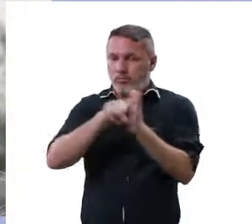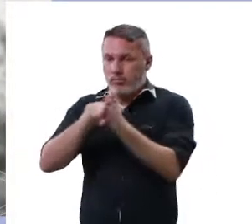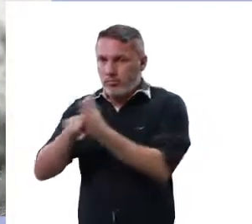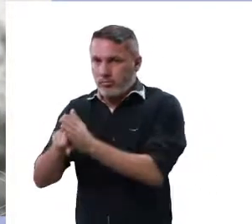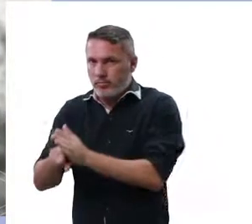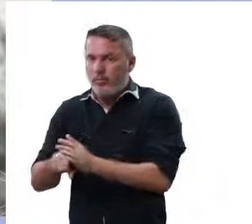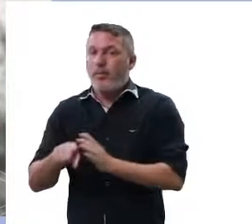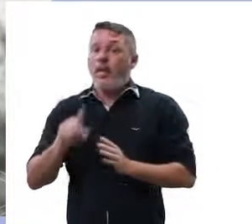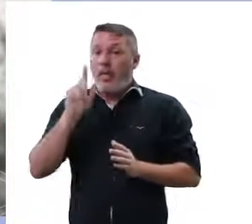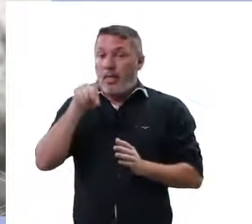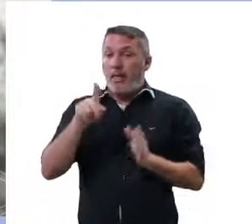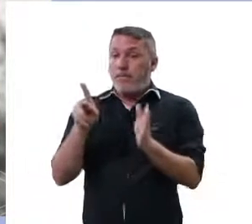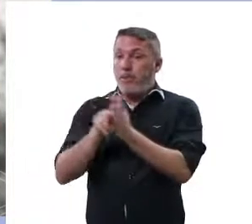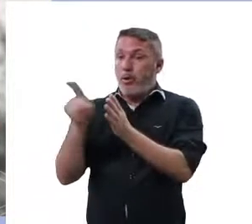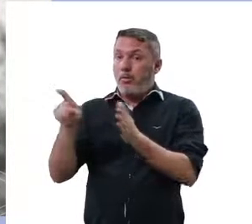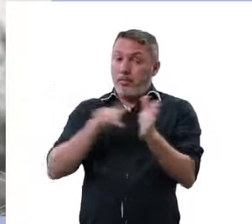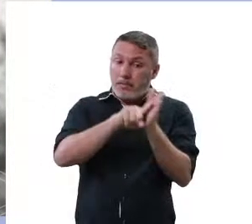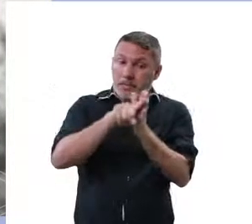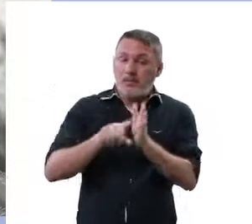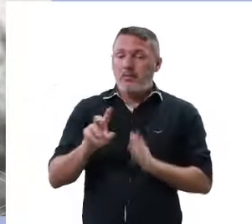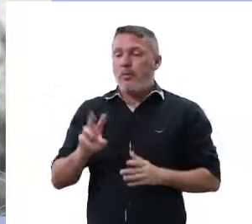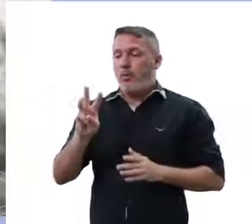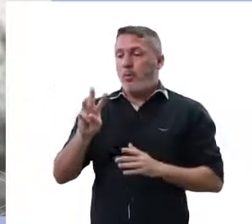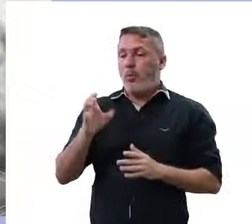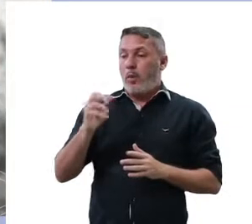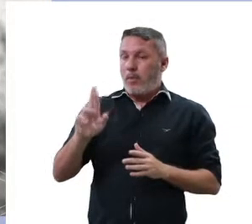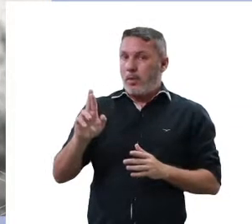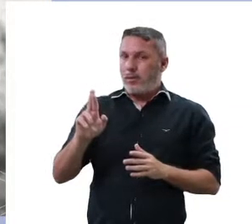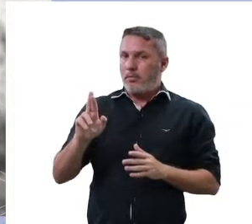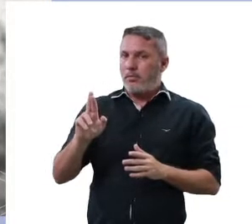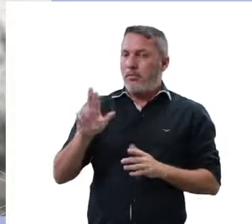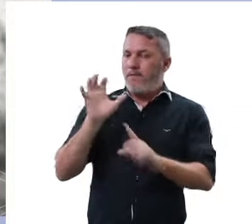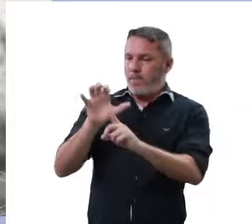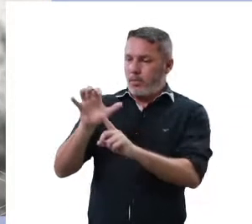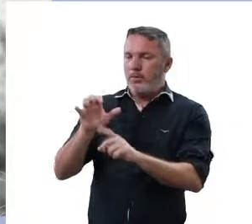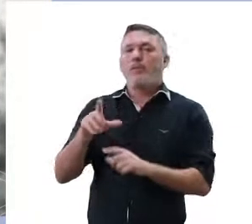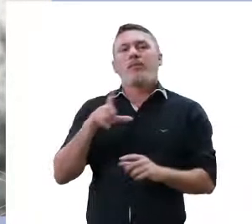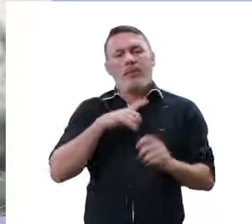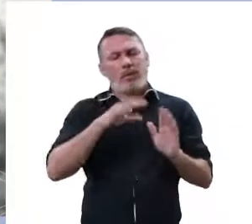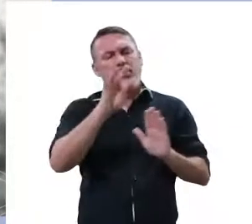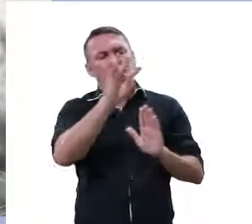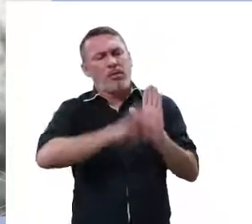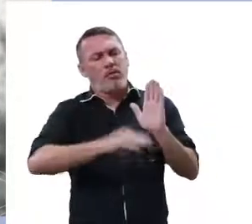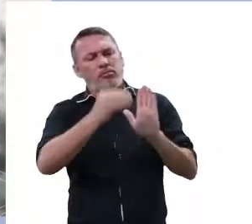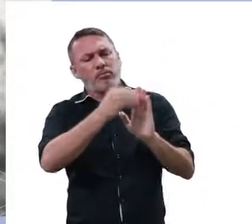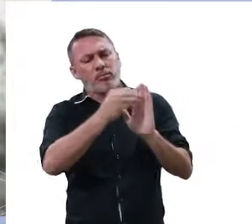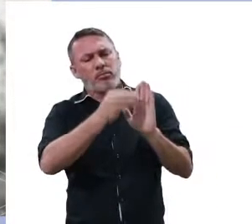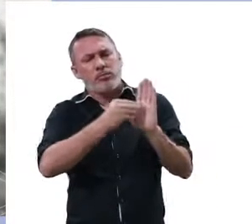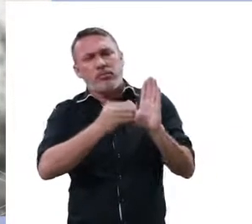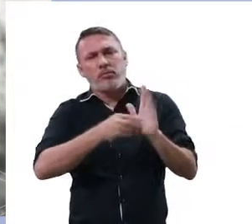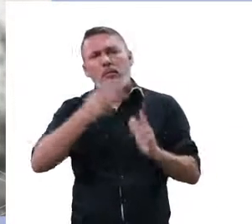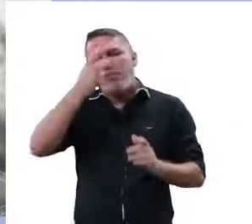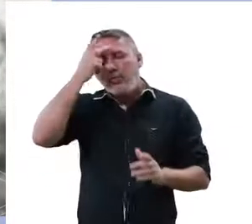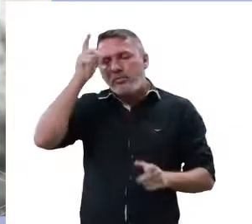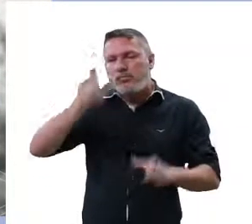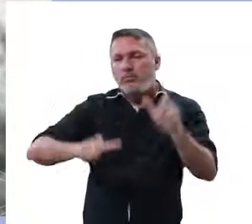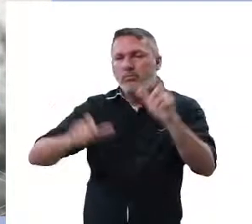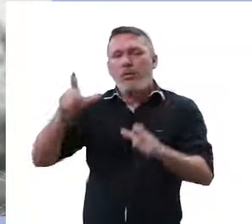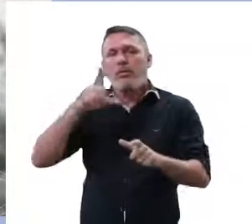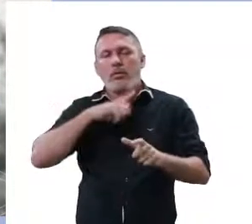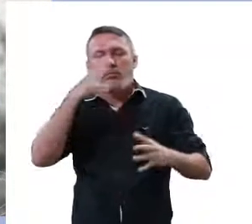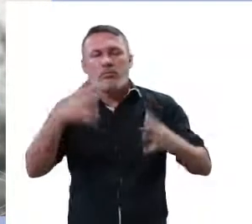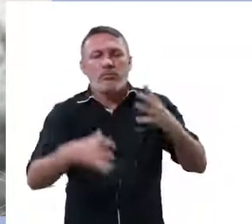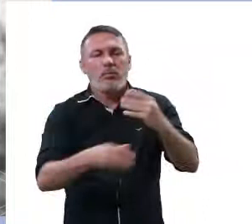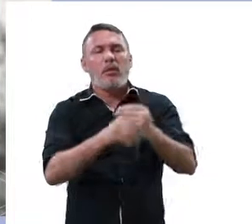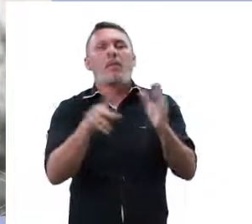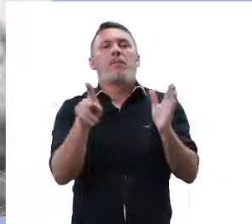fonte weberiana, que é o Karl Mannheim, né? Que ele vai colocar, né, o texto, aí o indivíduo cria com seus próprios recursos o modo